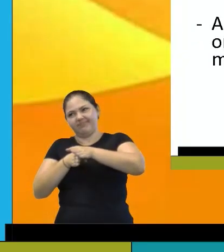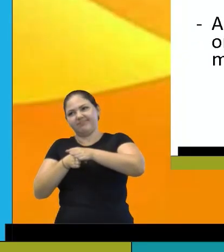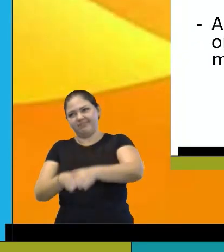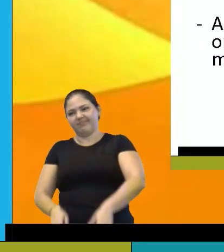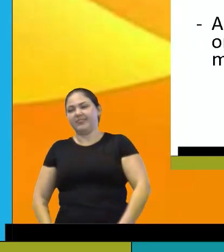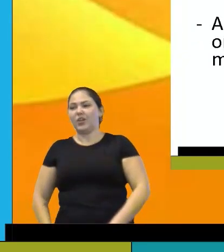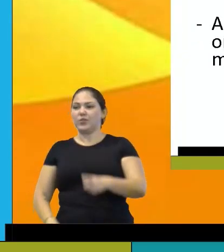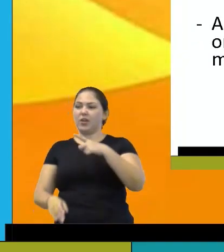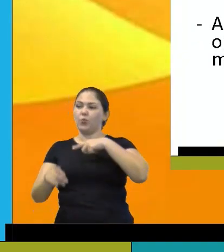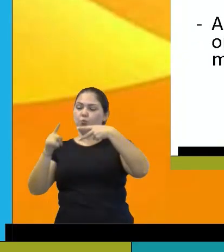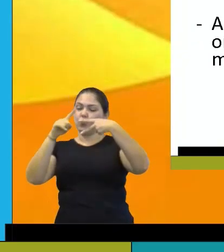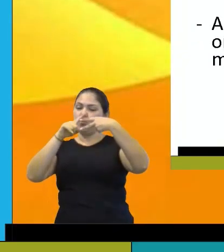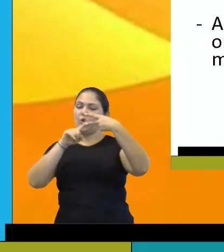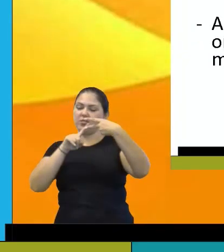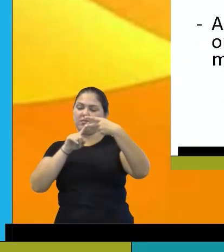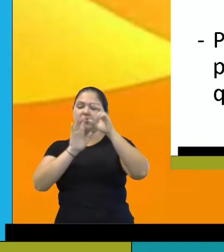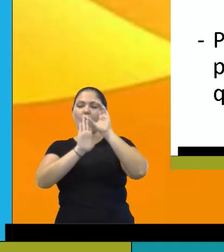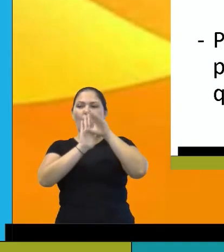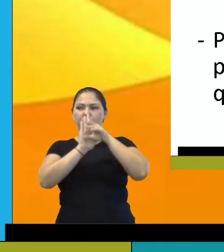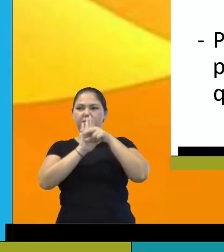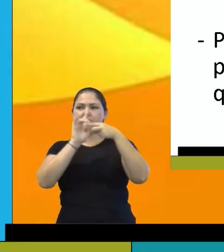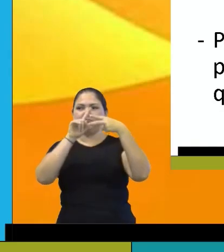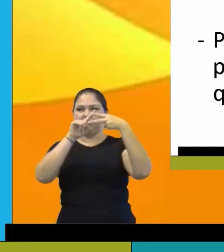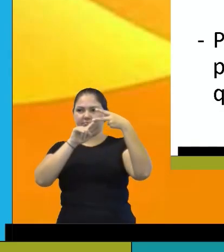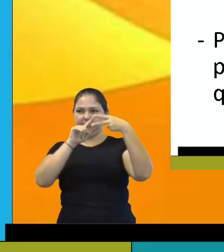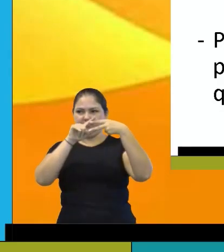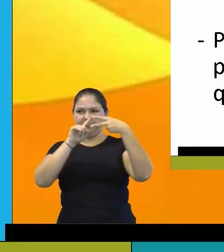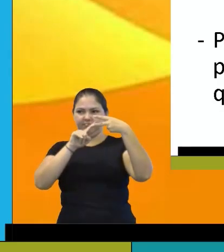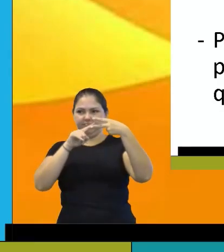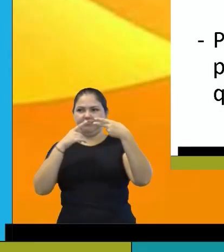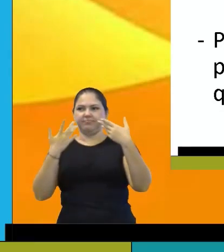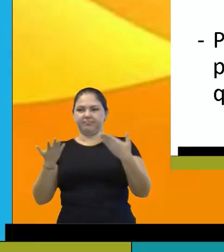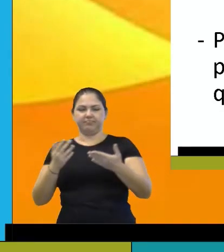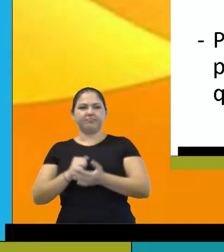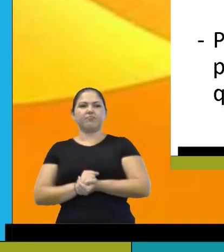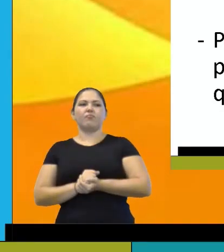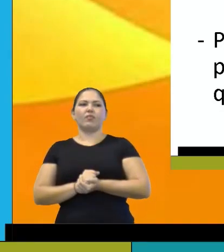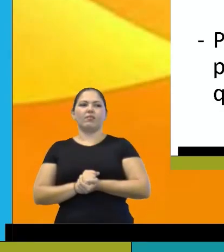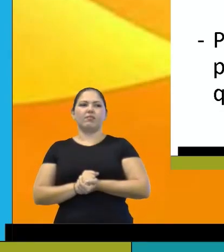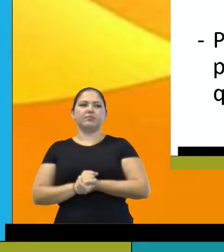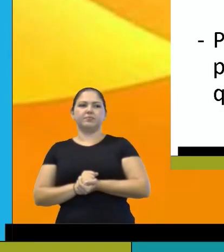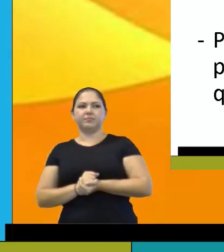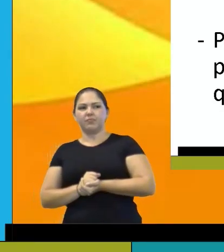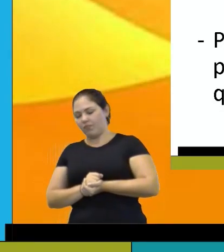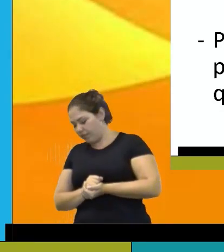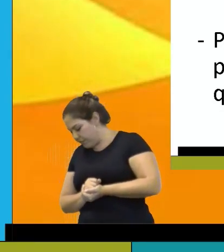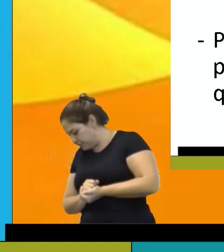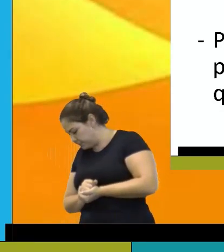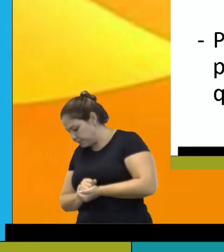dois conceitos. É importante ainda dizer que para Maquiavel,